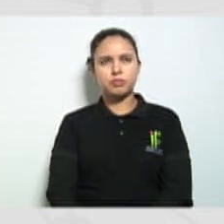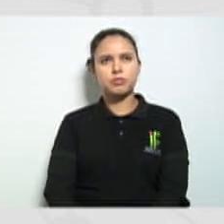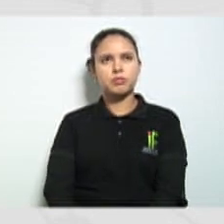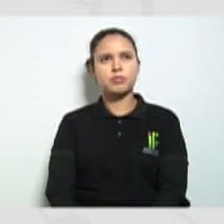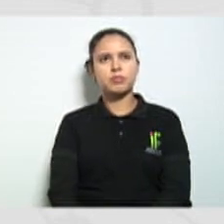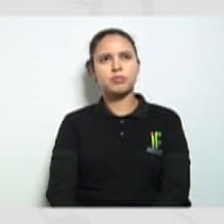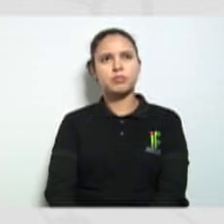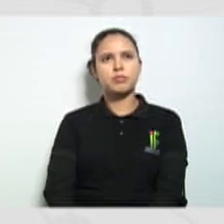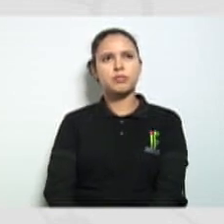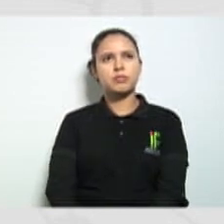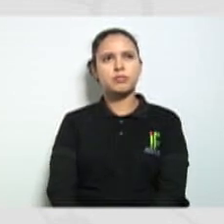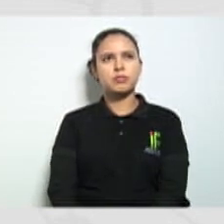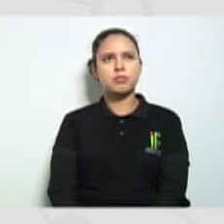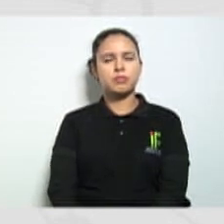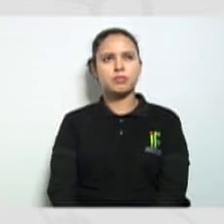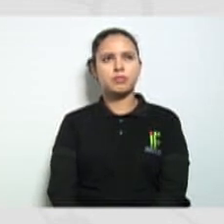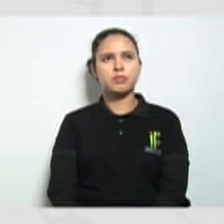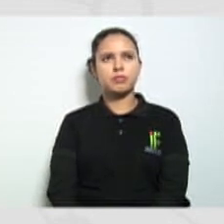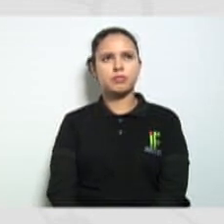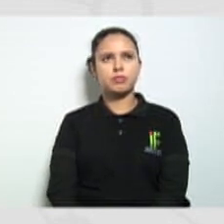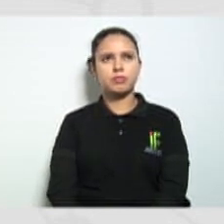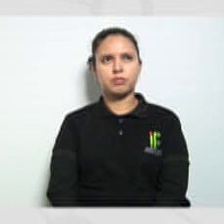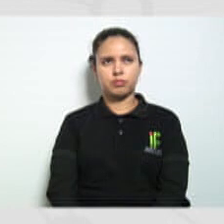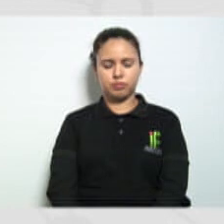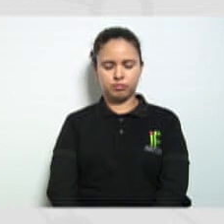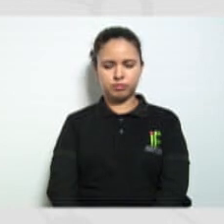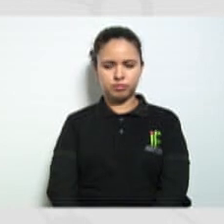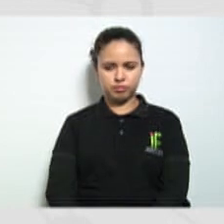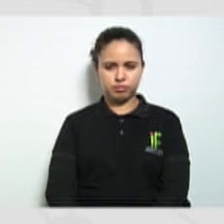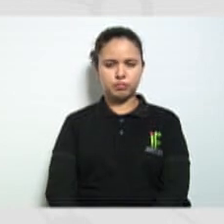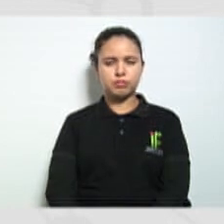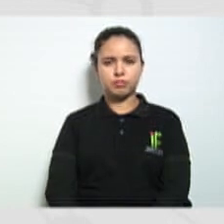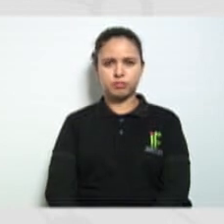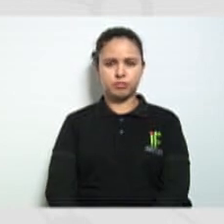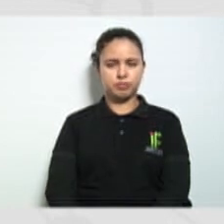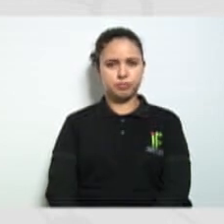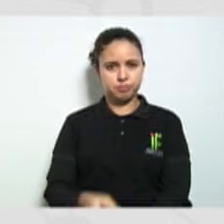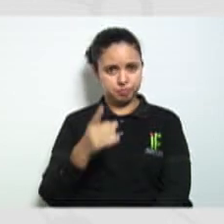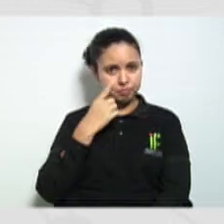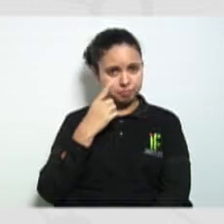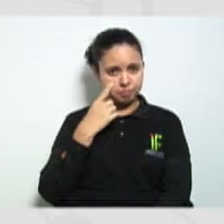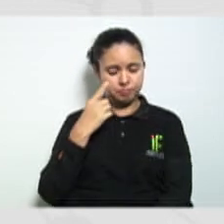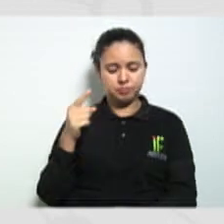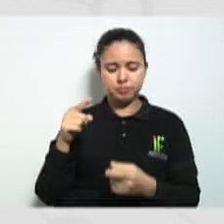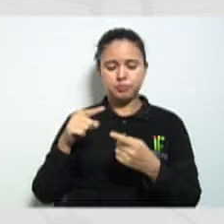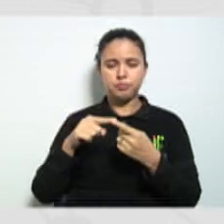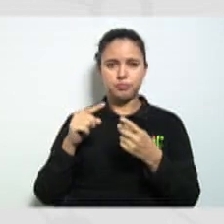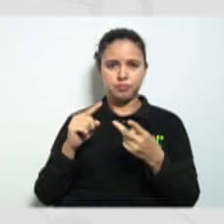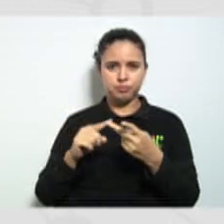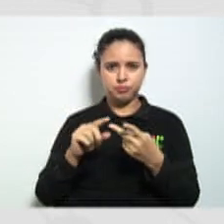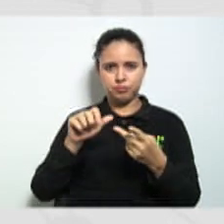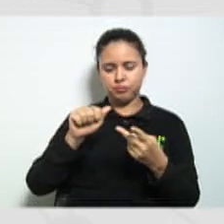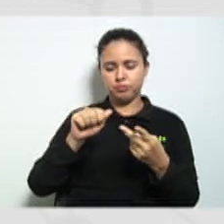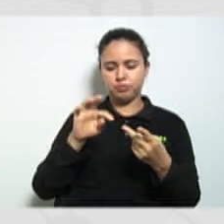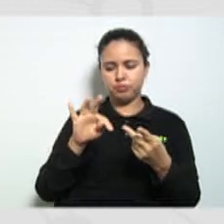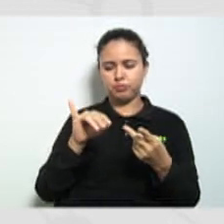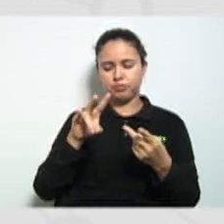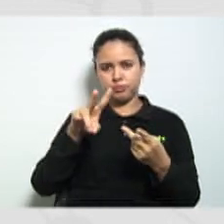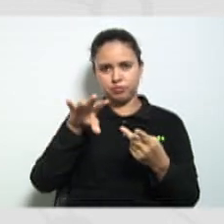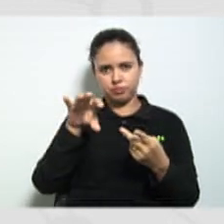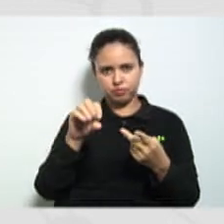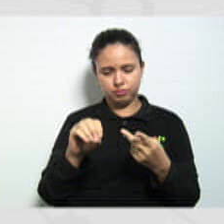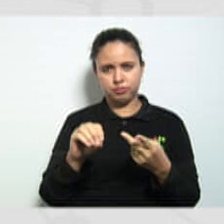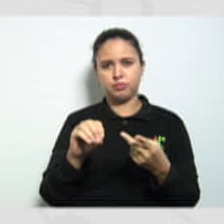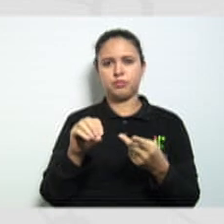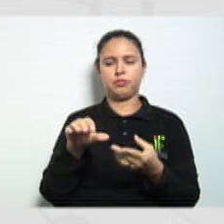nós falamos de ativo, agora nós vamos dividir o ativo em dois. O ativo vai ser ativo